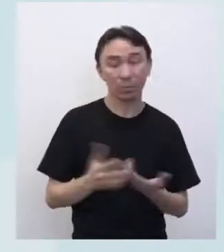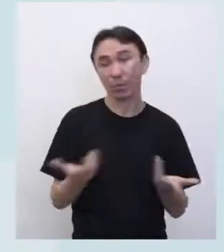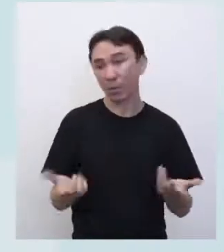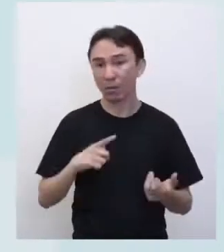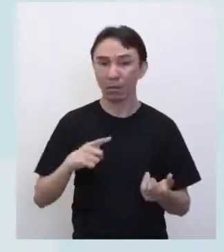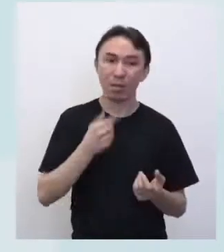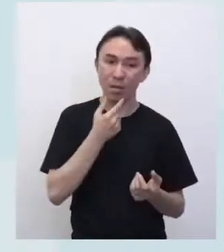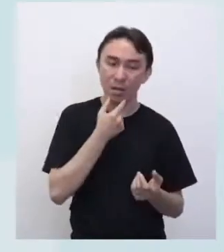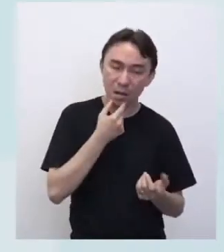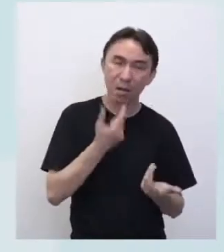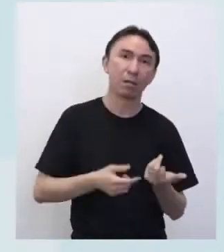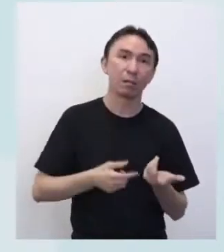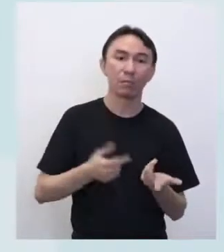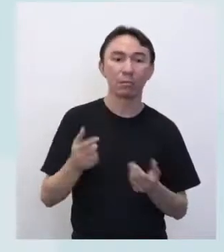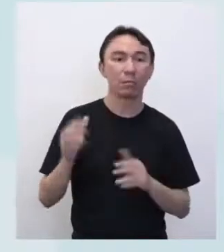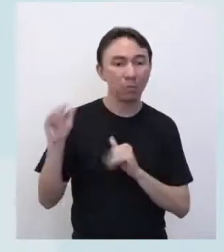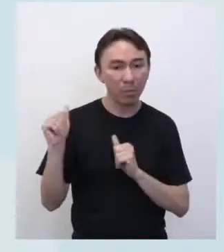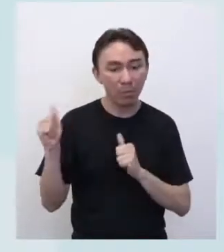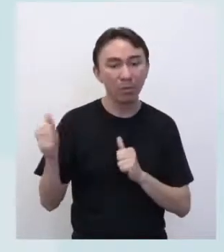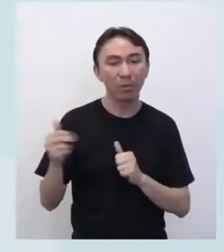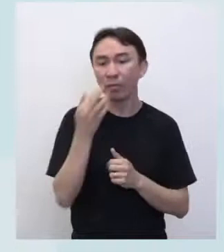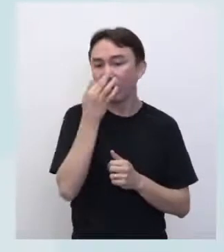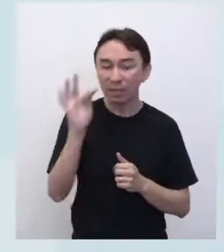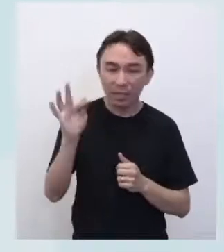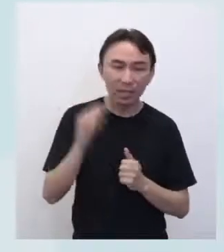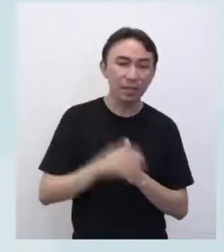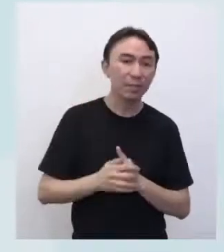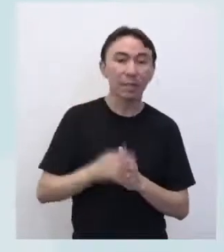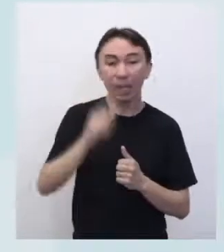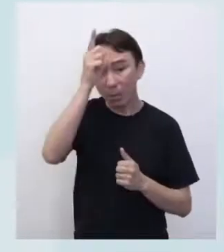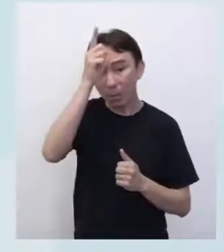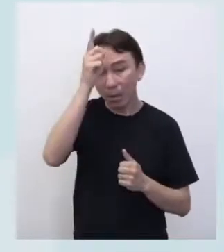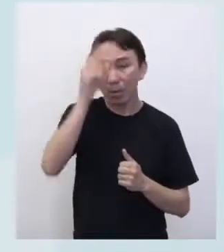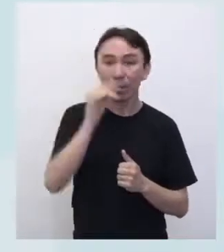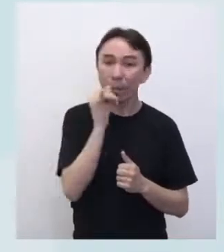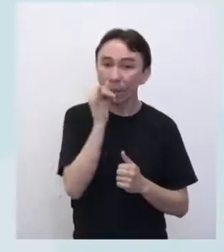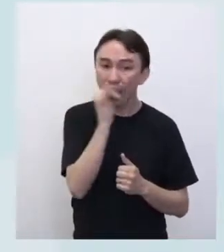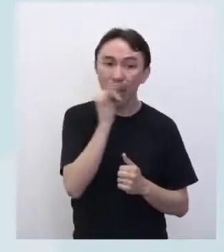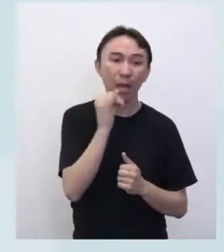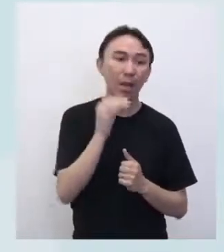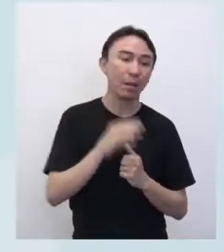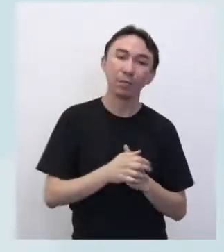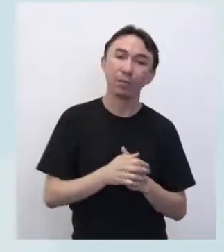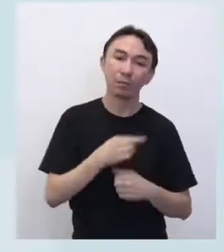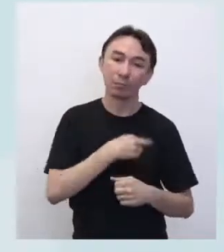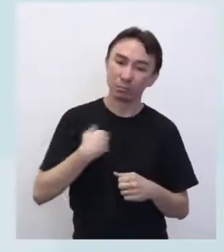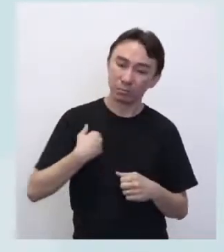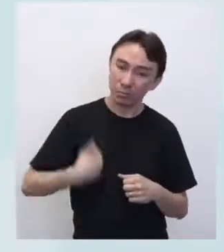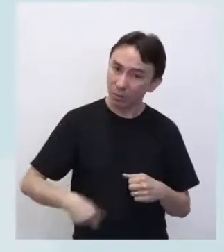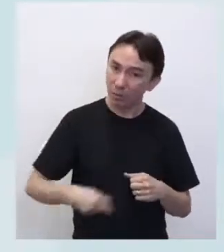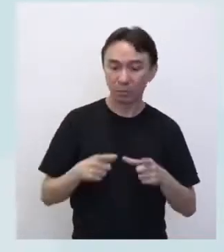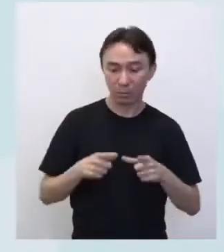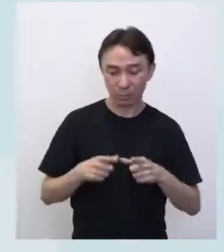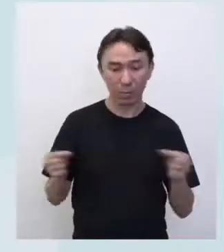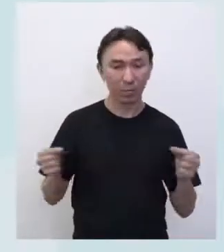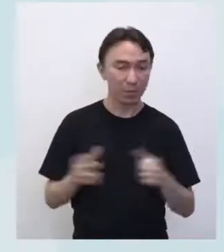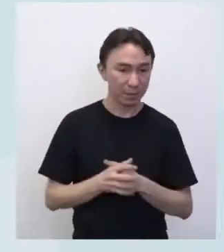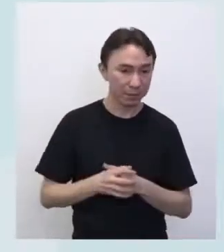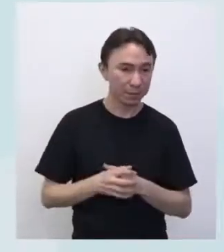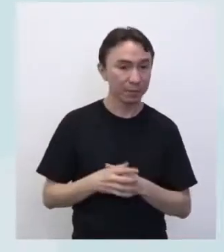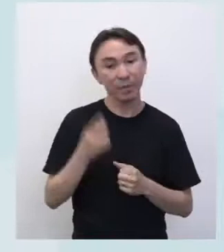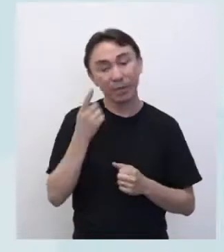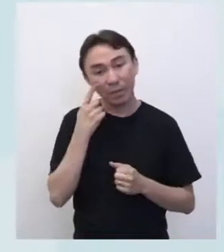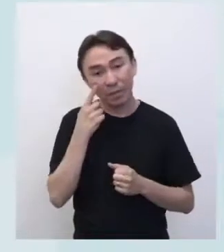espanhol, francês, alemão, italiano, mandarim e japonês, né? Mas é bom você se informar para ver se a unidade que é mais próxima de você